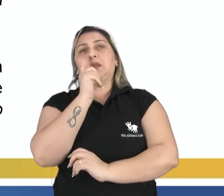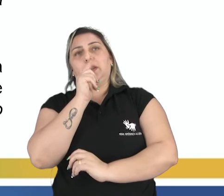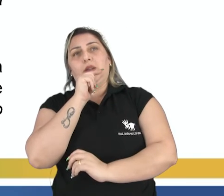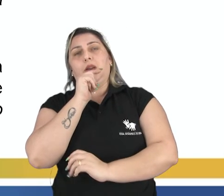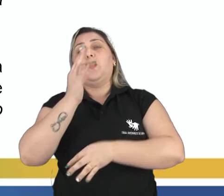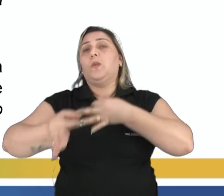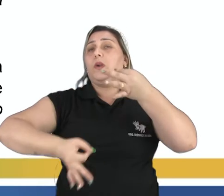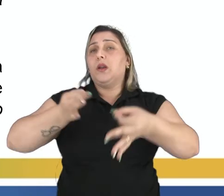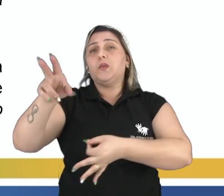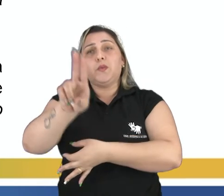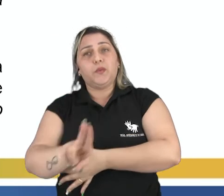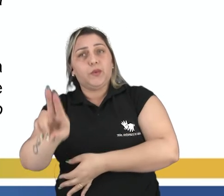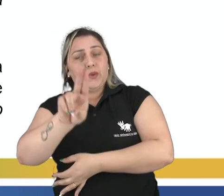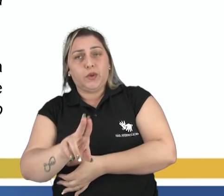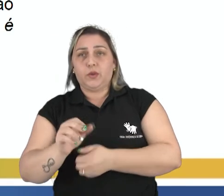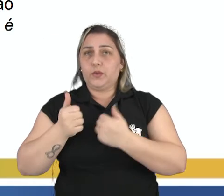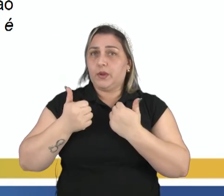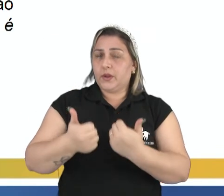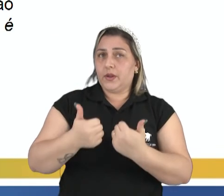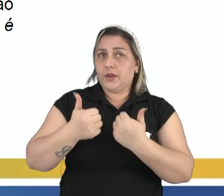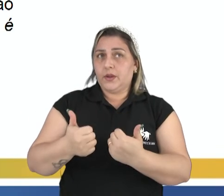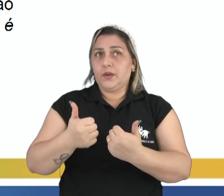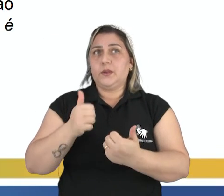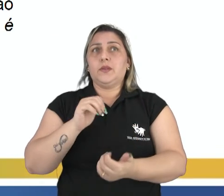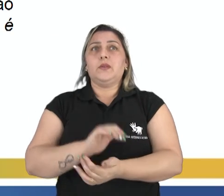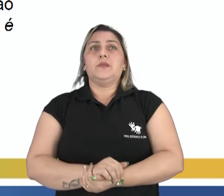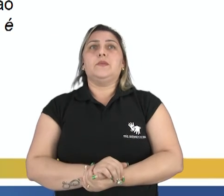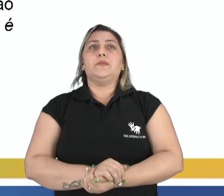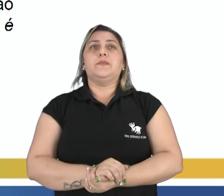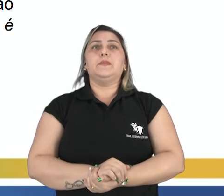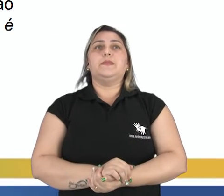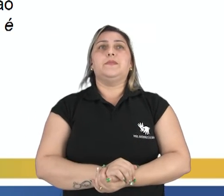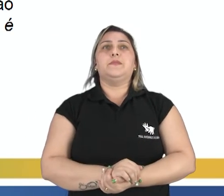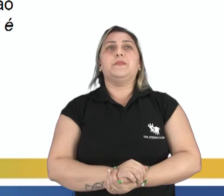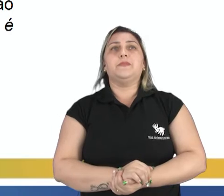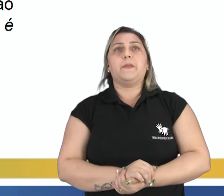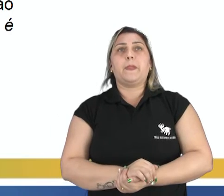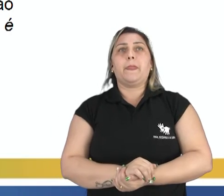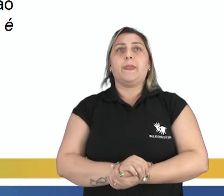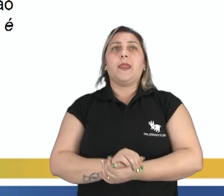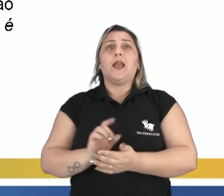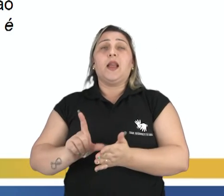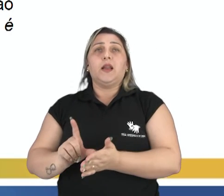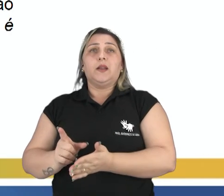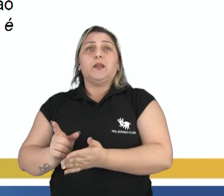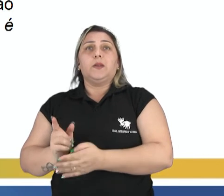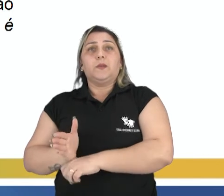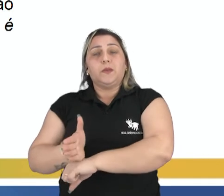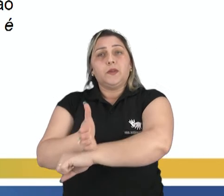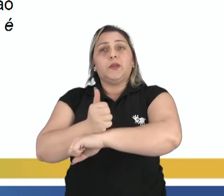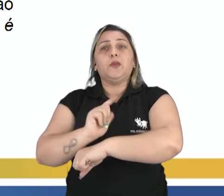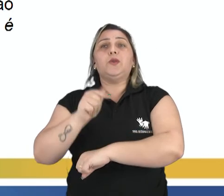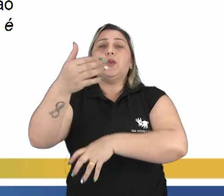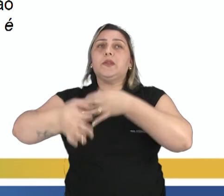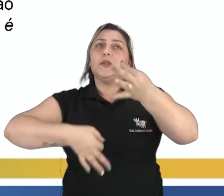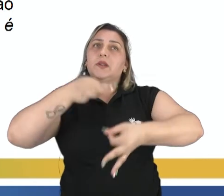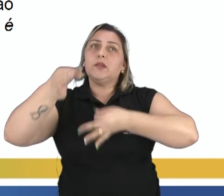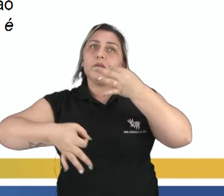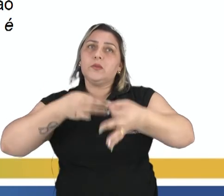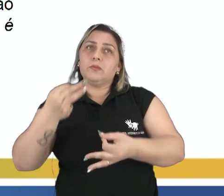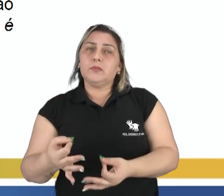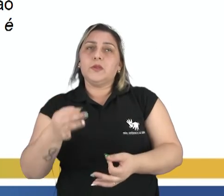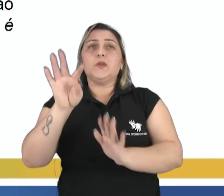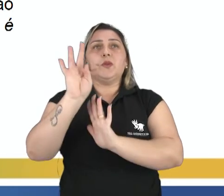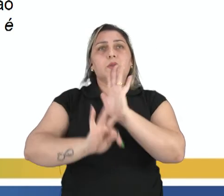ele utiliza ali, tá bom? Para defender esse texto dele. Antecipação e contestação de outros argumentos. No texto, o